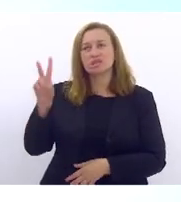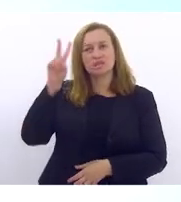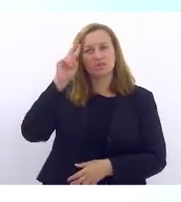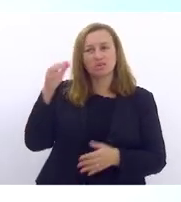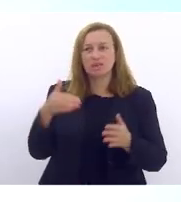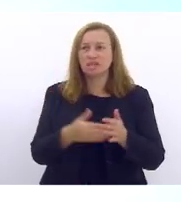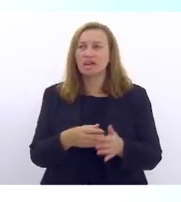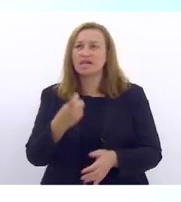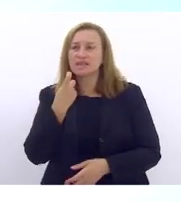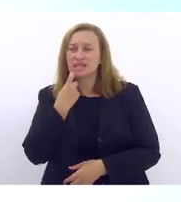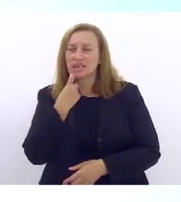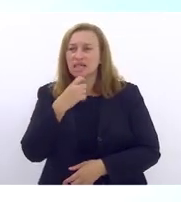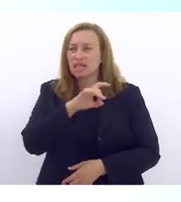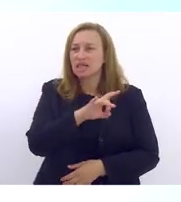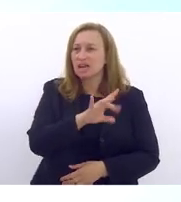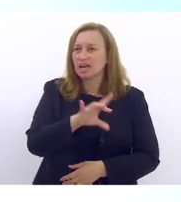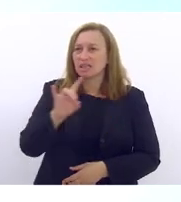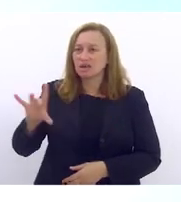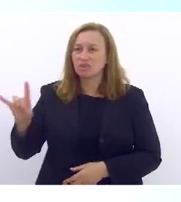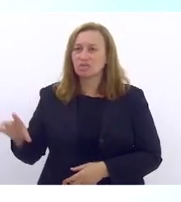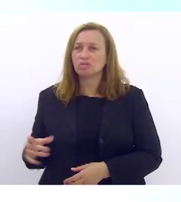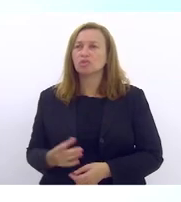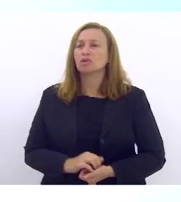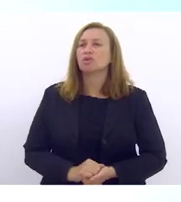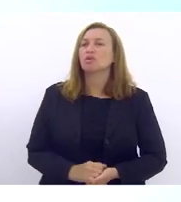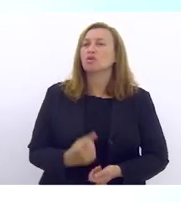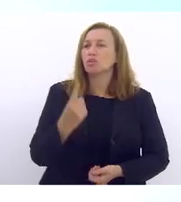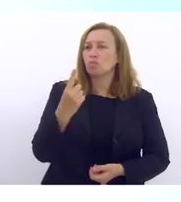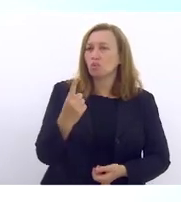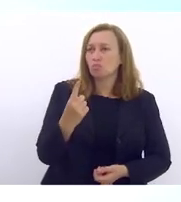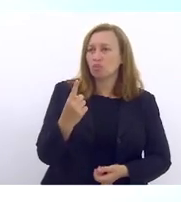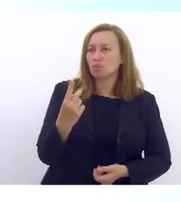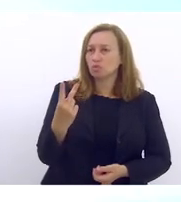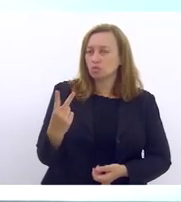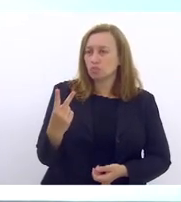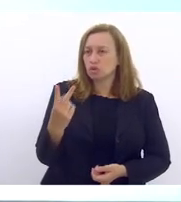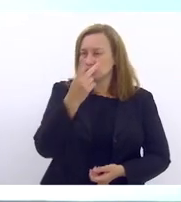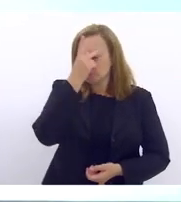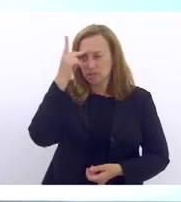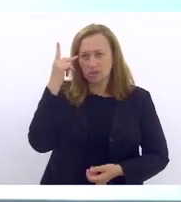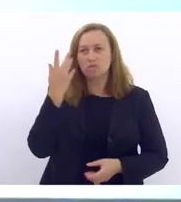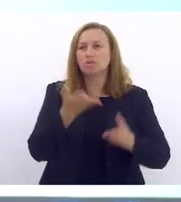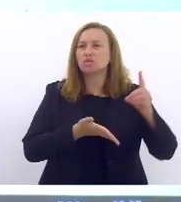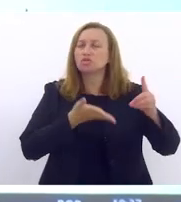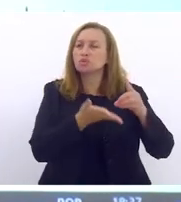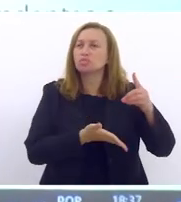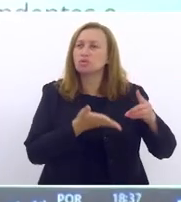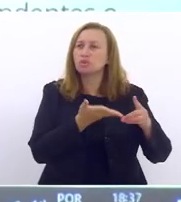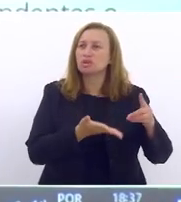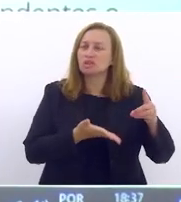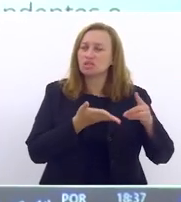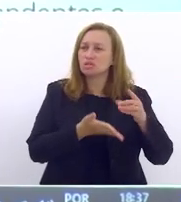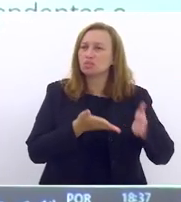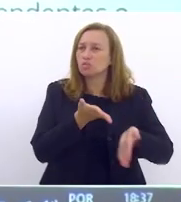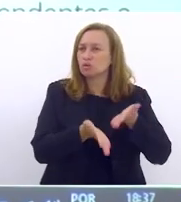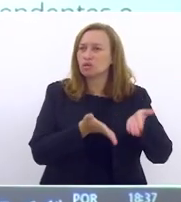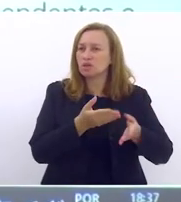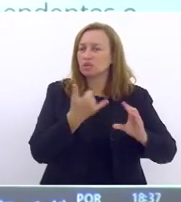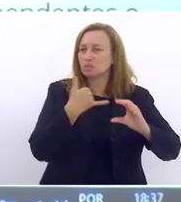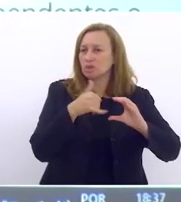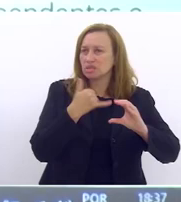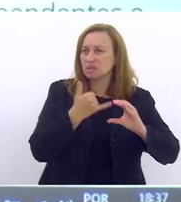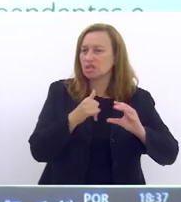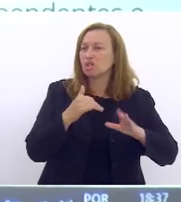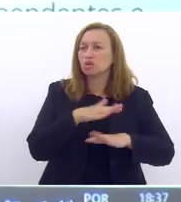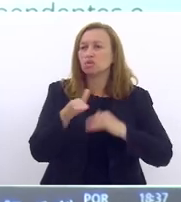2 turnos, e em cada turno a gente tem uma dupla, que formam 2 doulas, de plantão no WhatsApp,